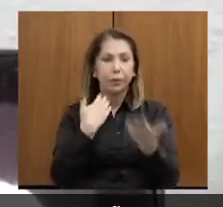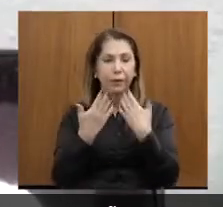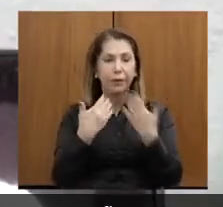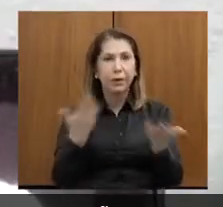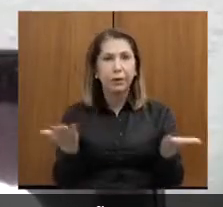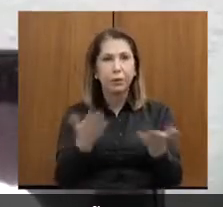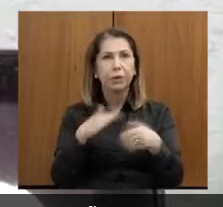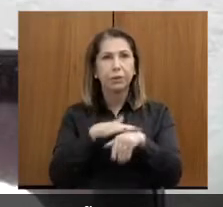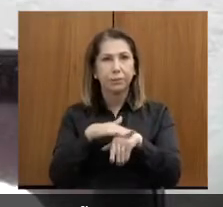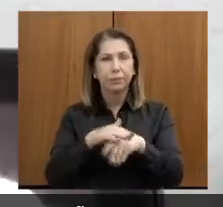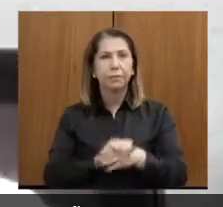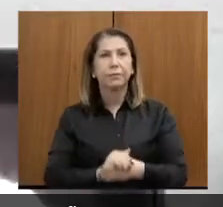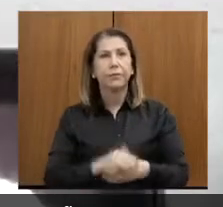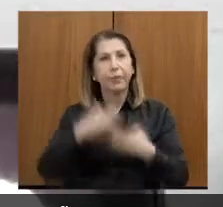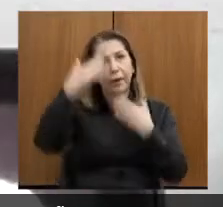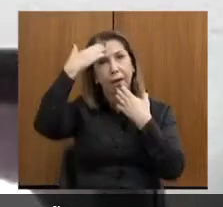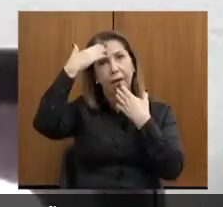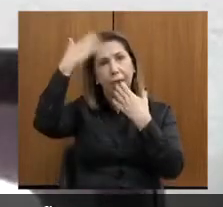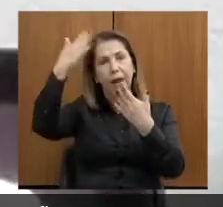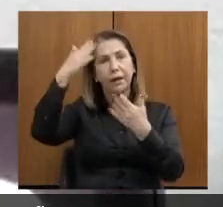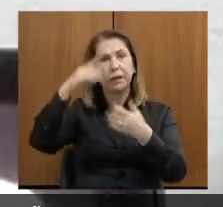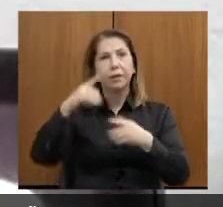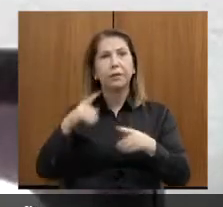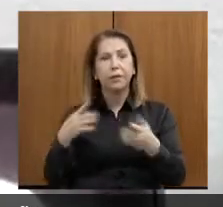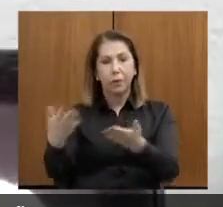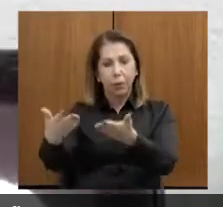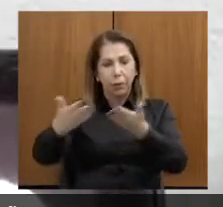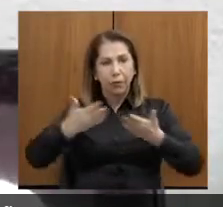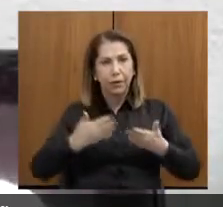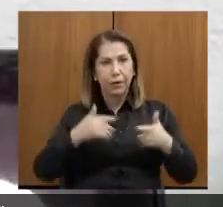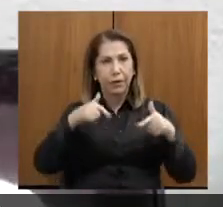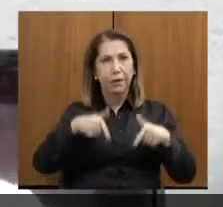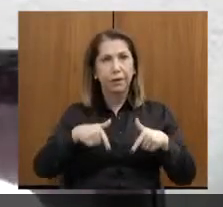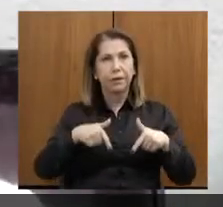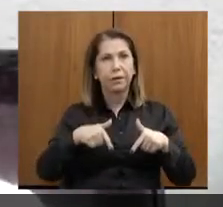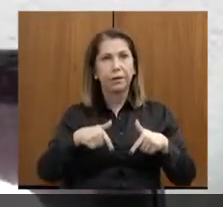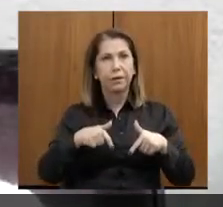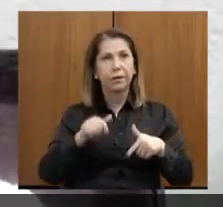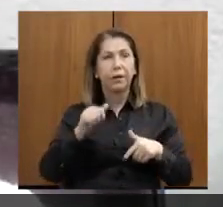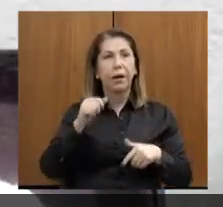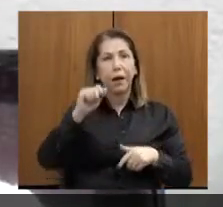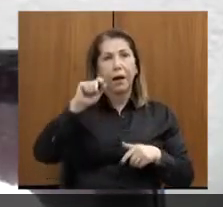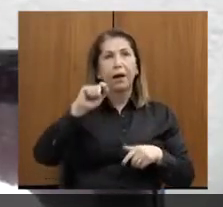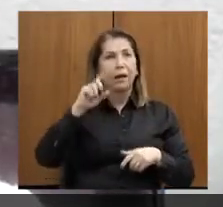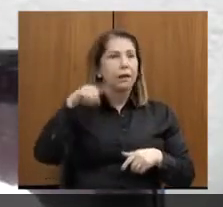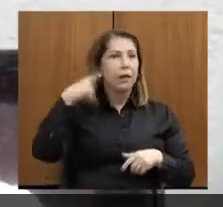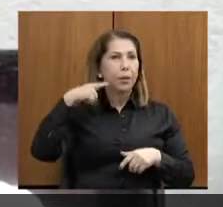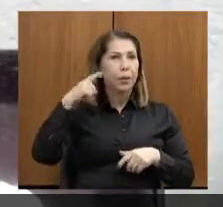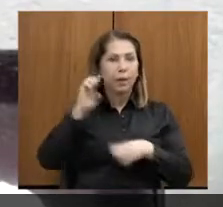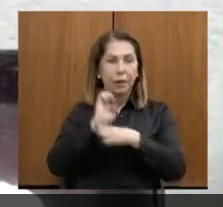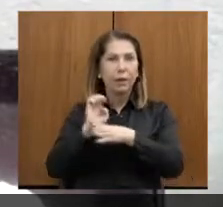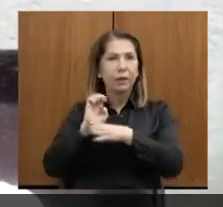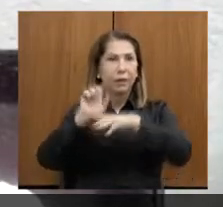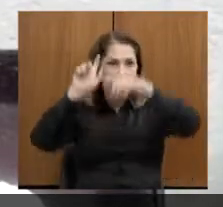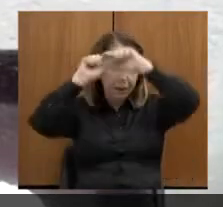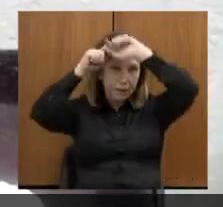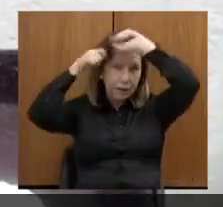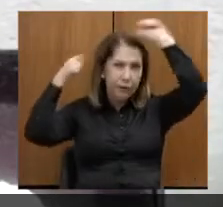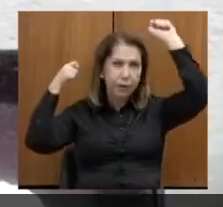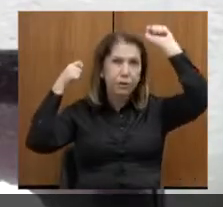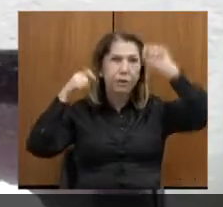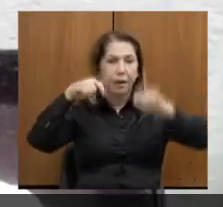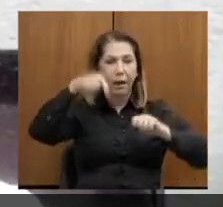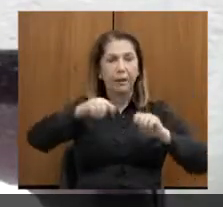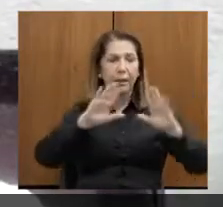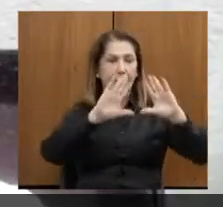com vocês Agradeço ao convite pelo convite a Deputado André de Jesus e a comissão de direitos humanos da Assembleia Legislativa